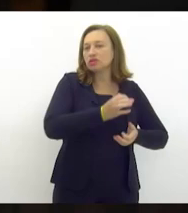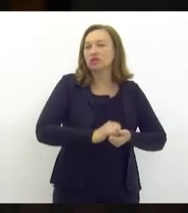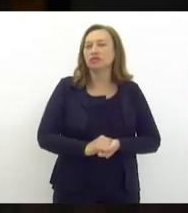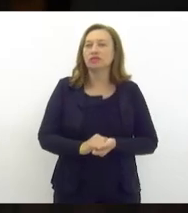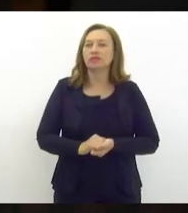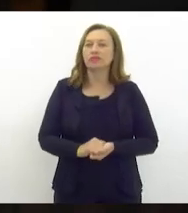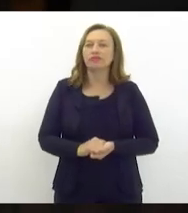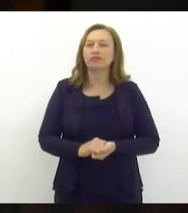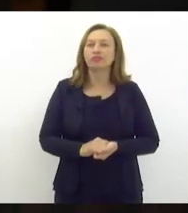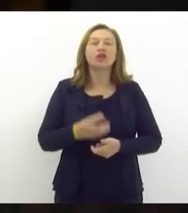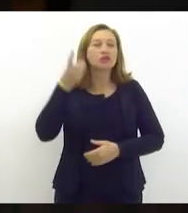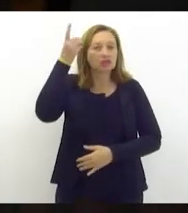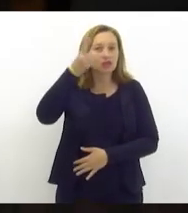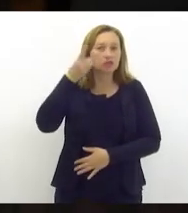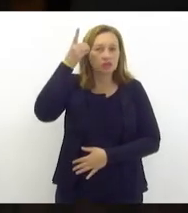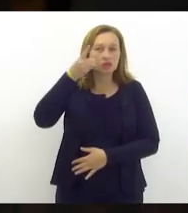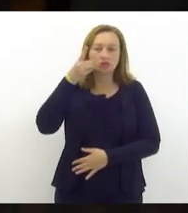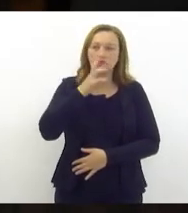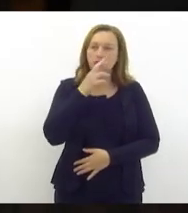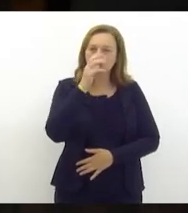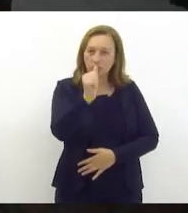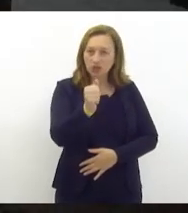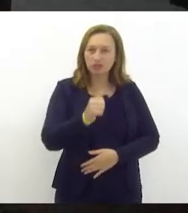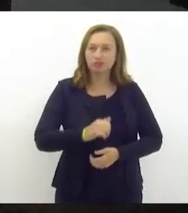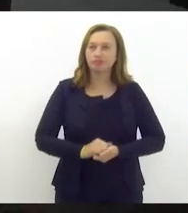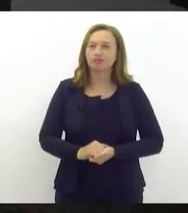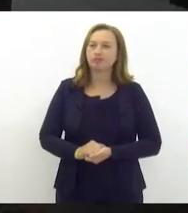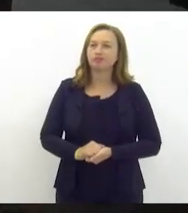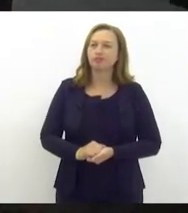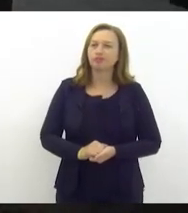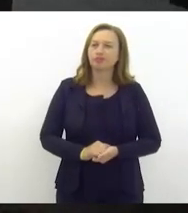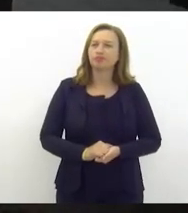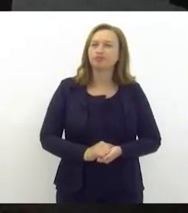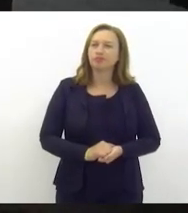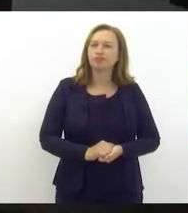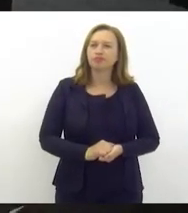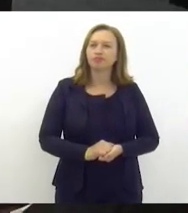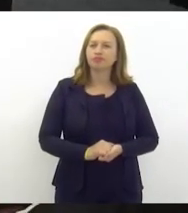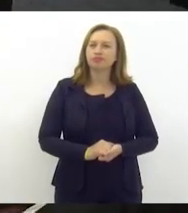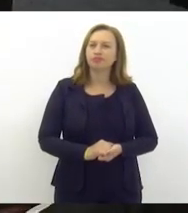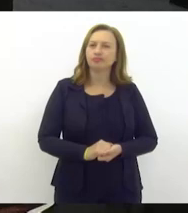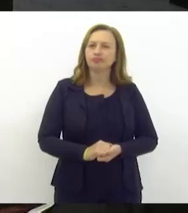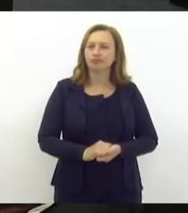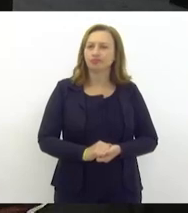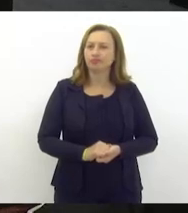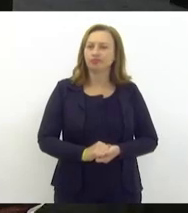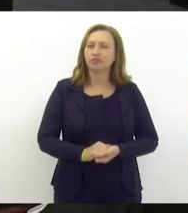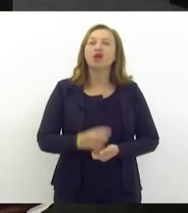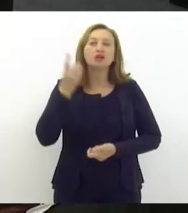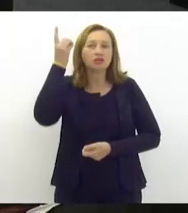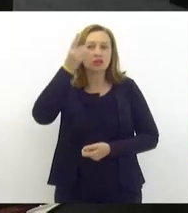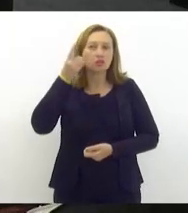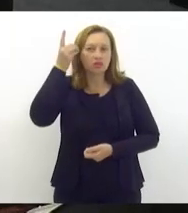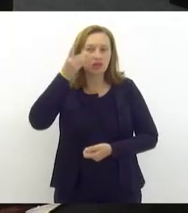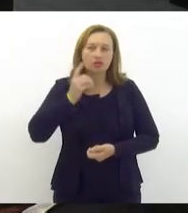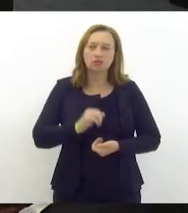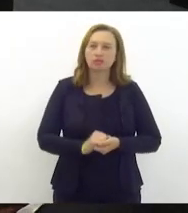Justiça, deputado Rodrigo Amorim. Tá. Deputado